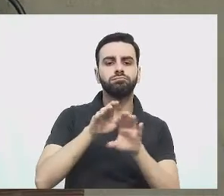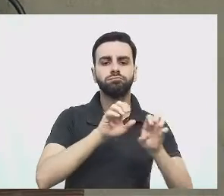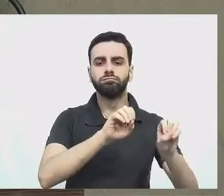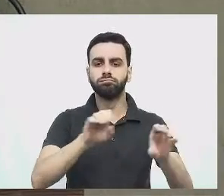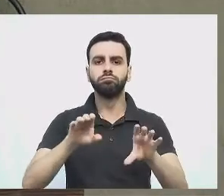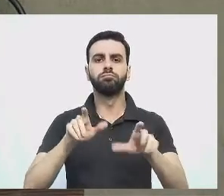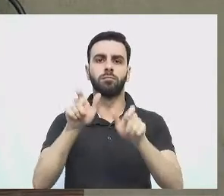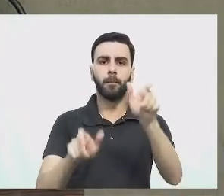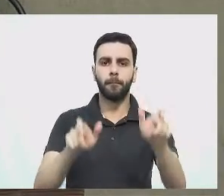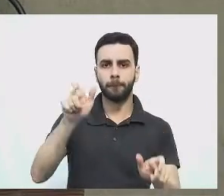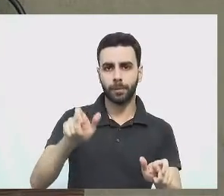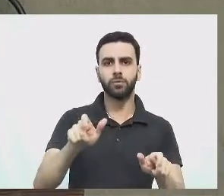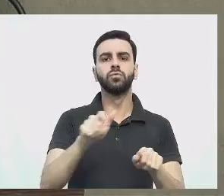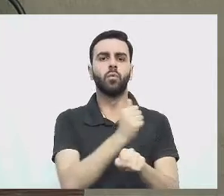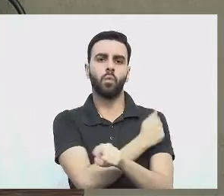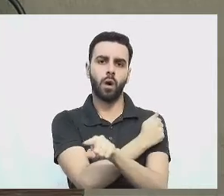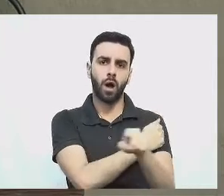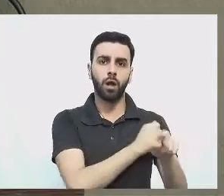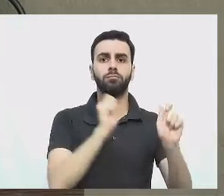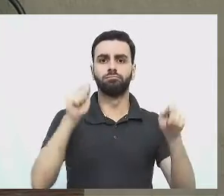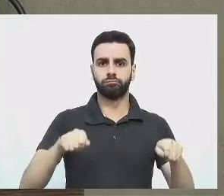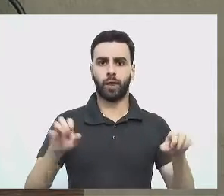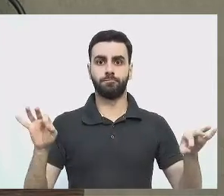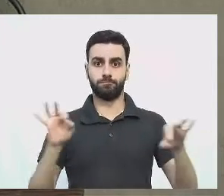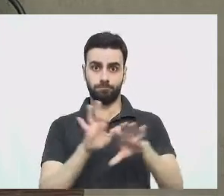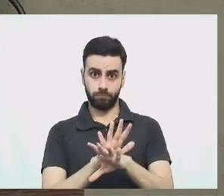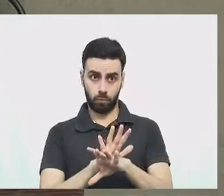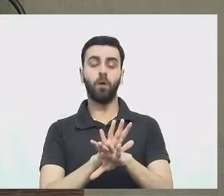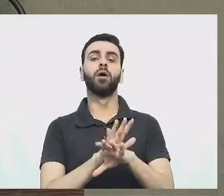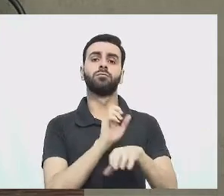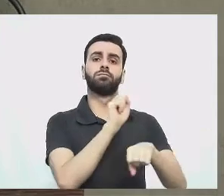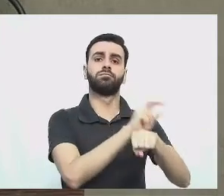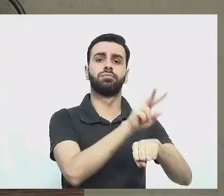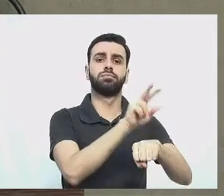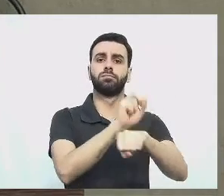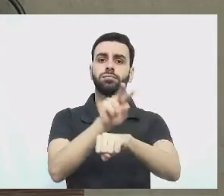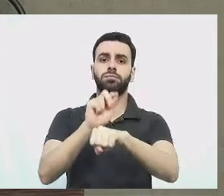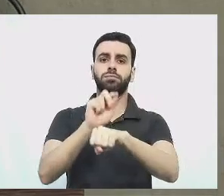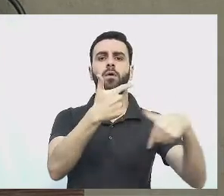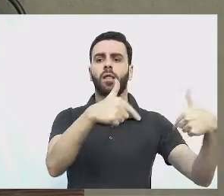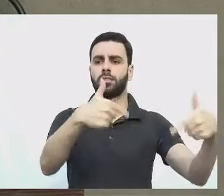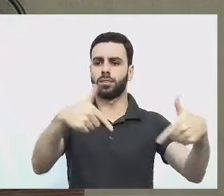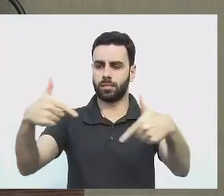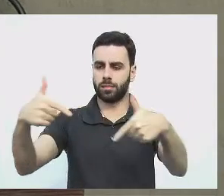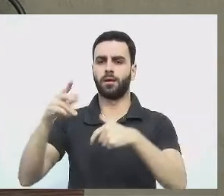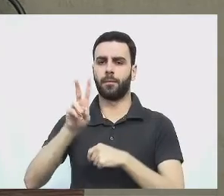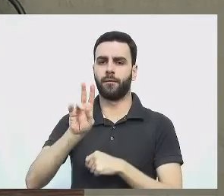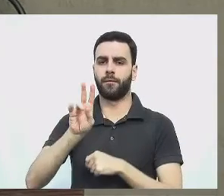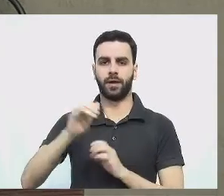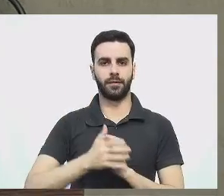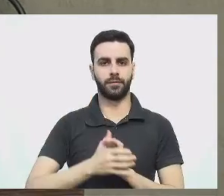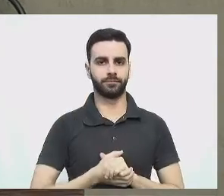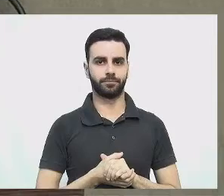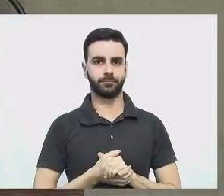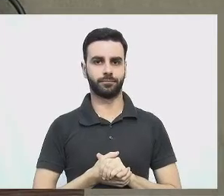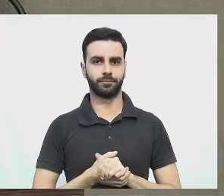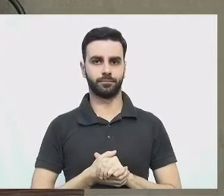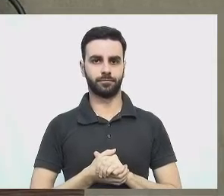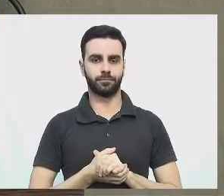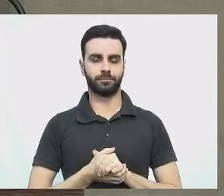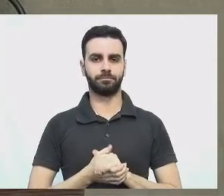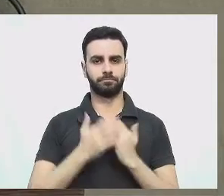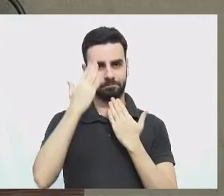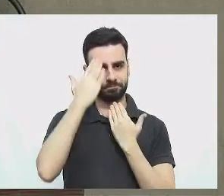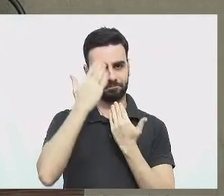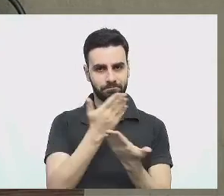cidadãos que serão úteis, que são úteis e serão úteis à sociedade brasileira.